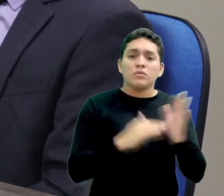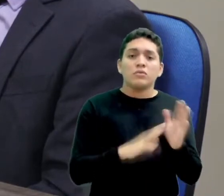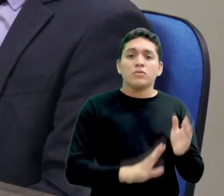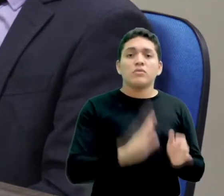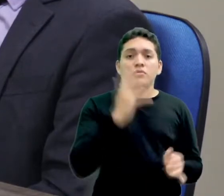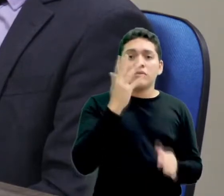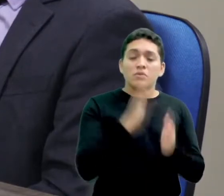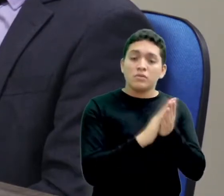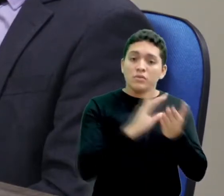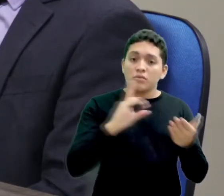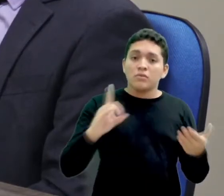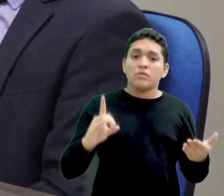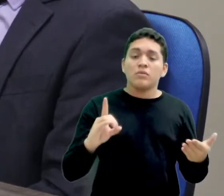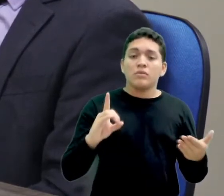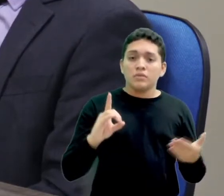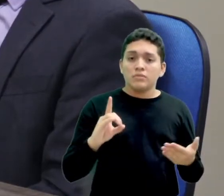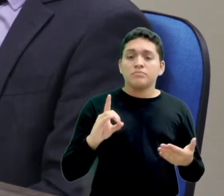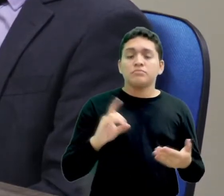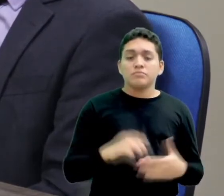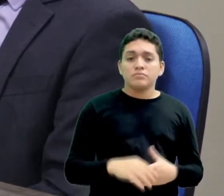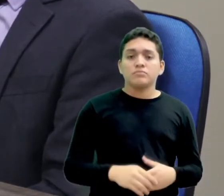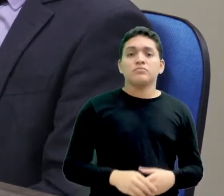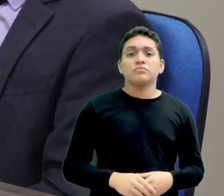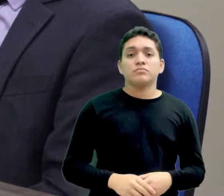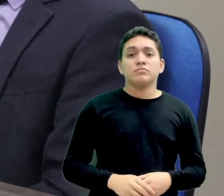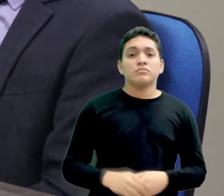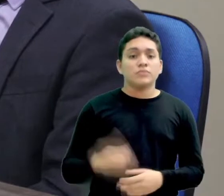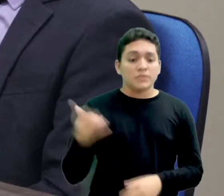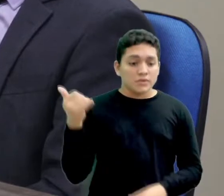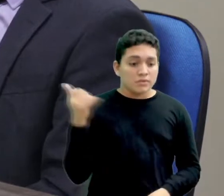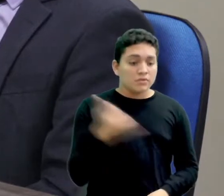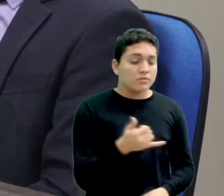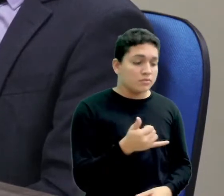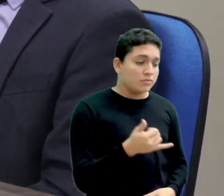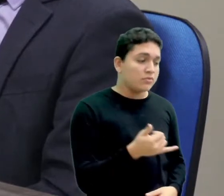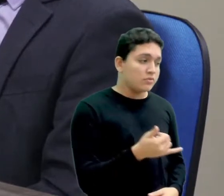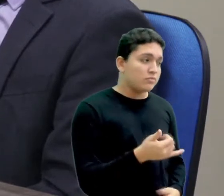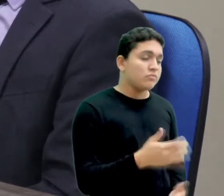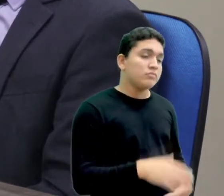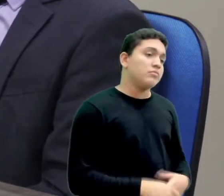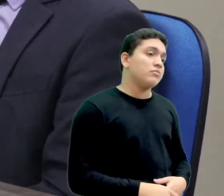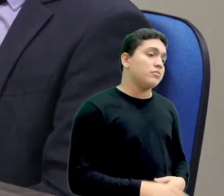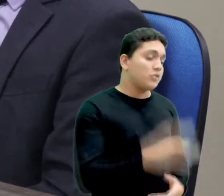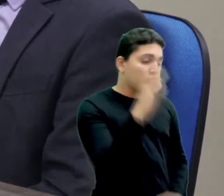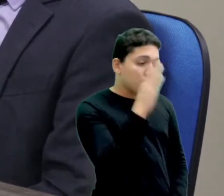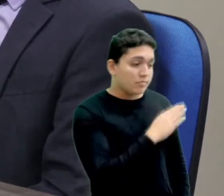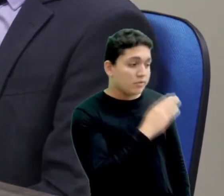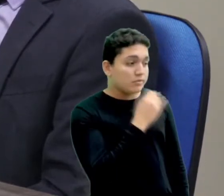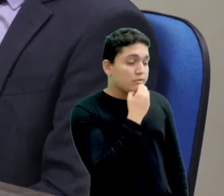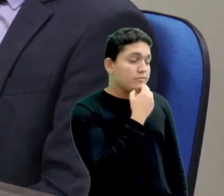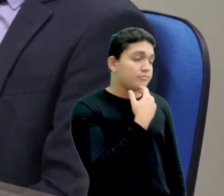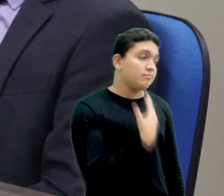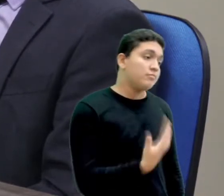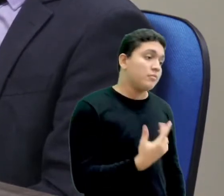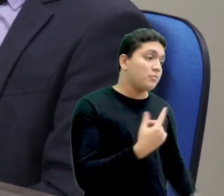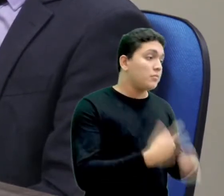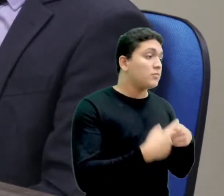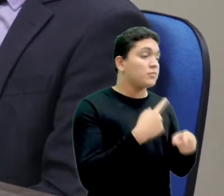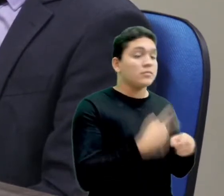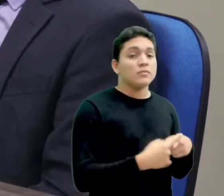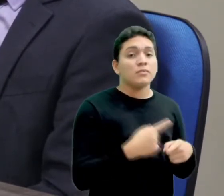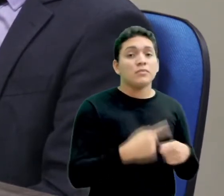Bíblia diz: porém Absalão não falou com Aminon, nem mal, nem bem,